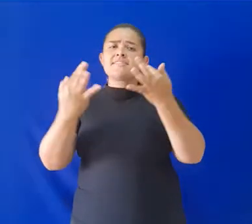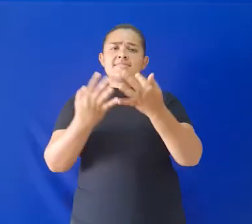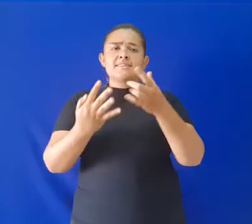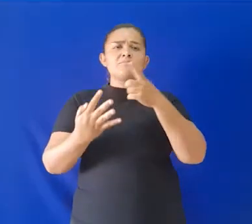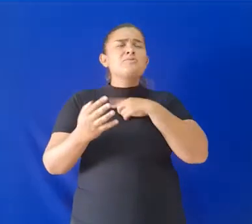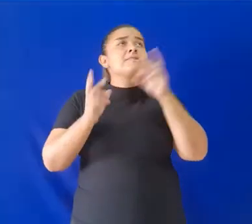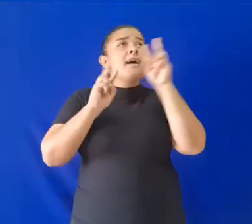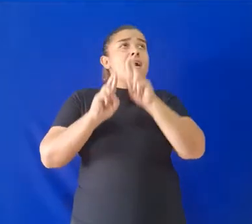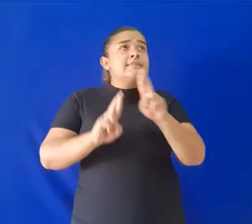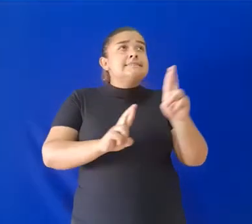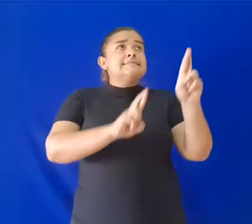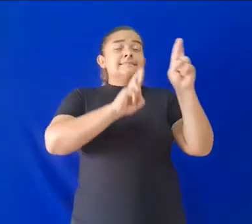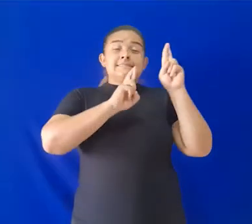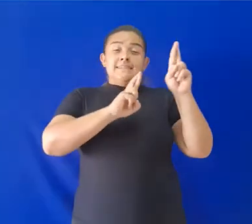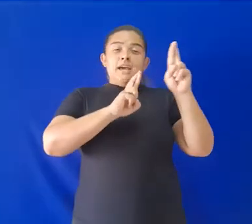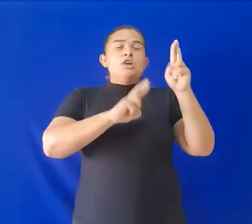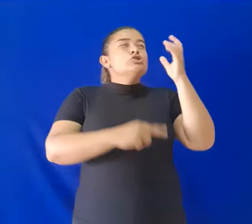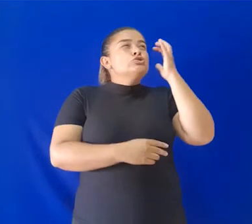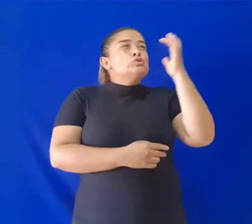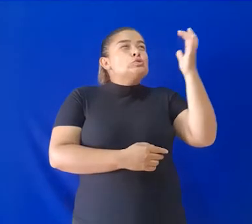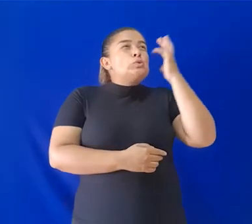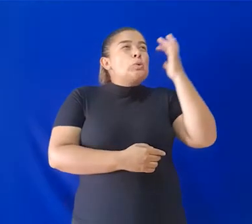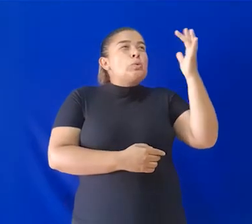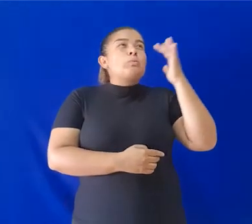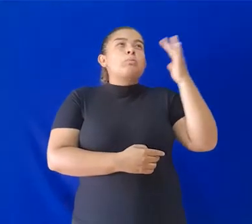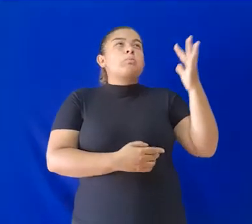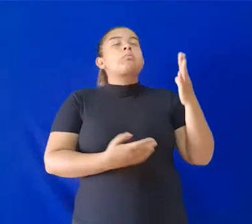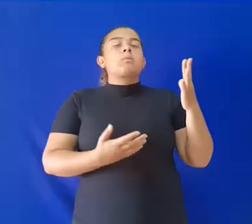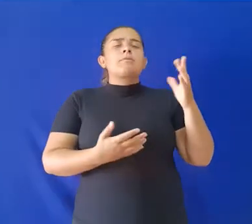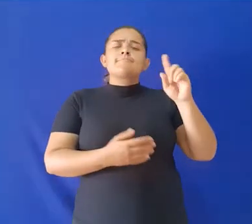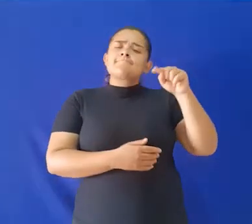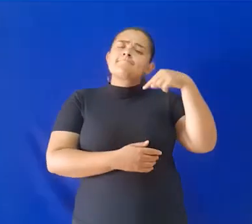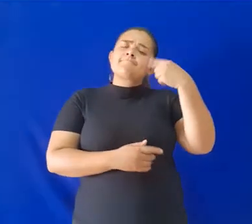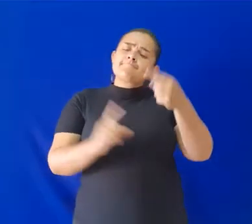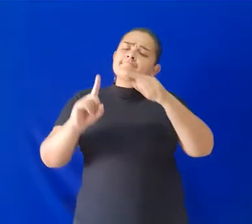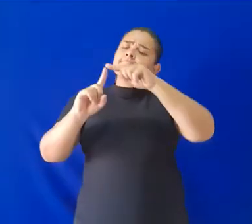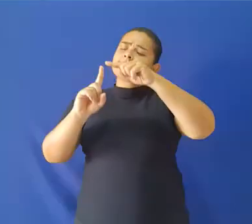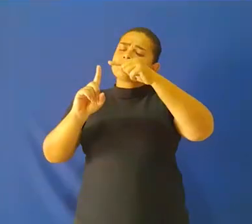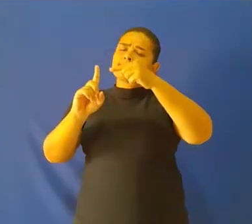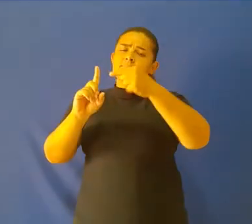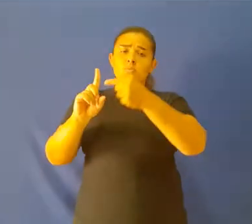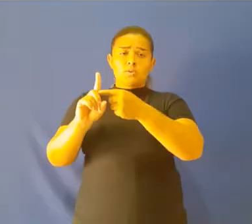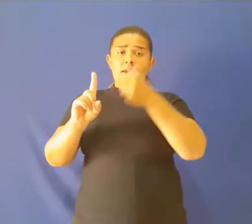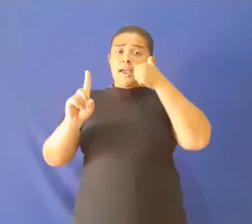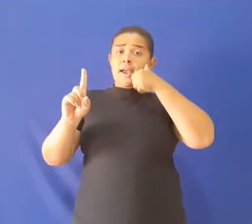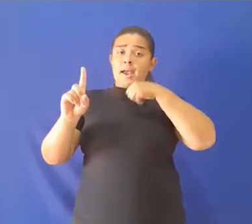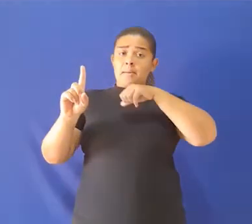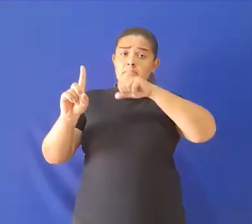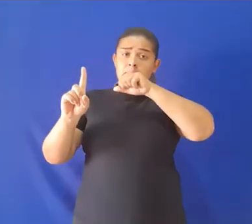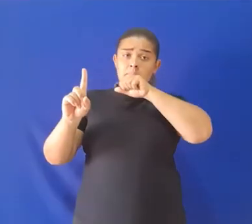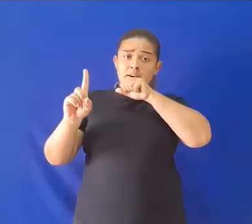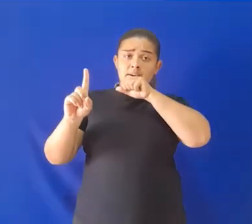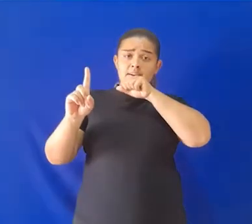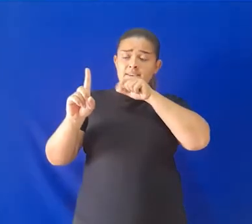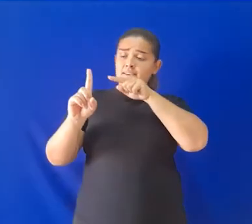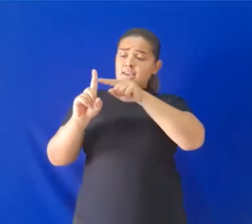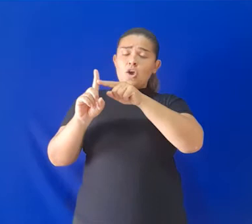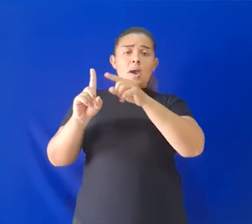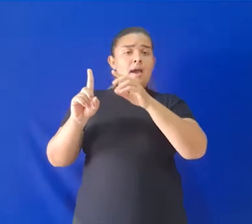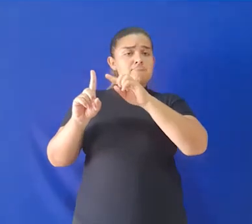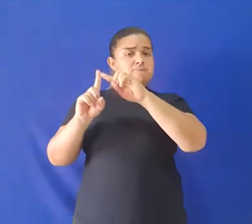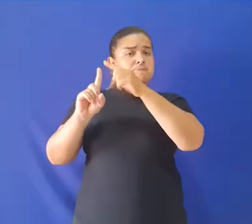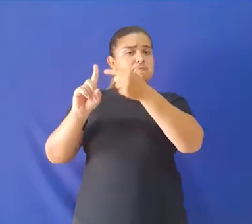muitas expectativas. Então, depois de ser uma gravidez onde a mãe e o bebê